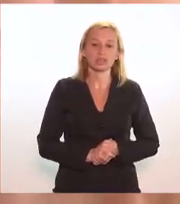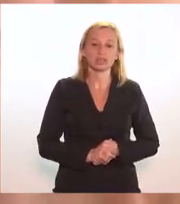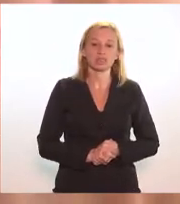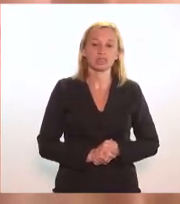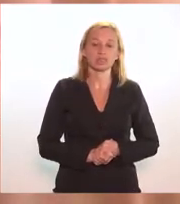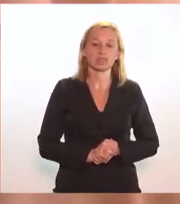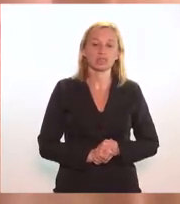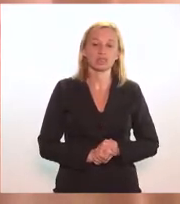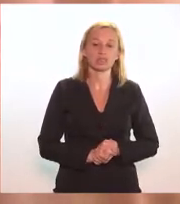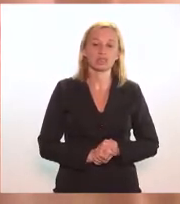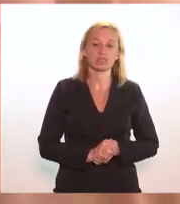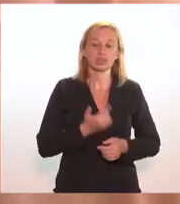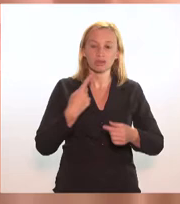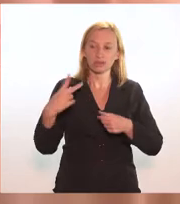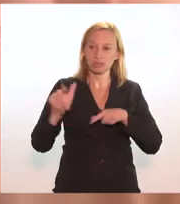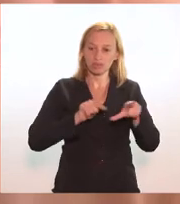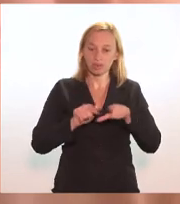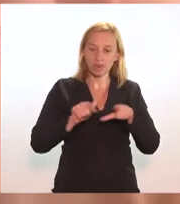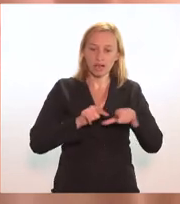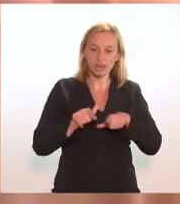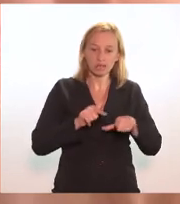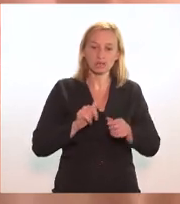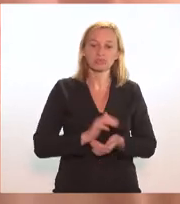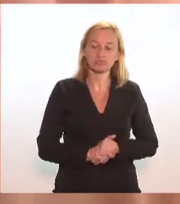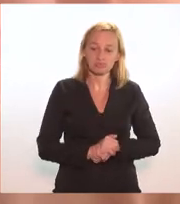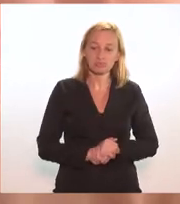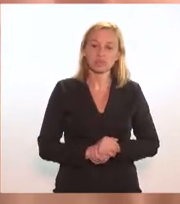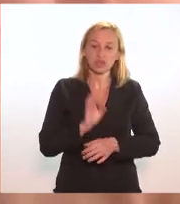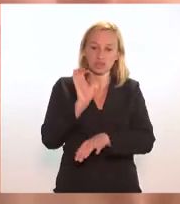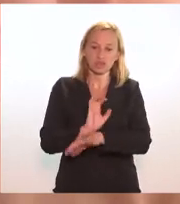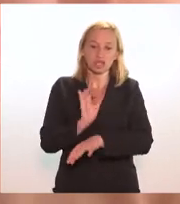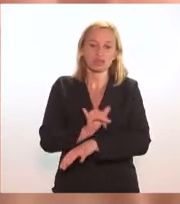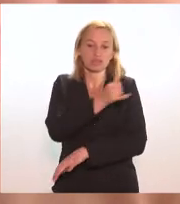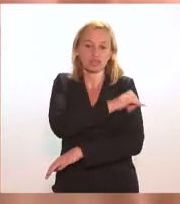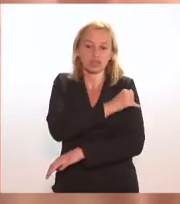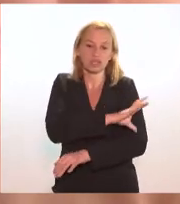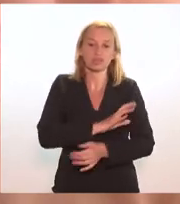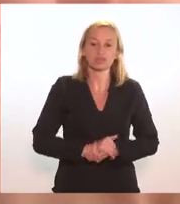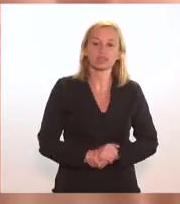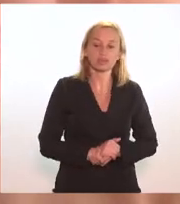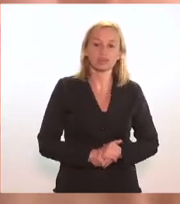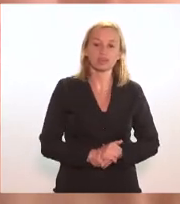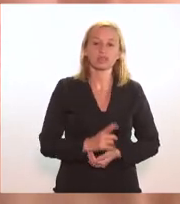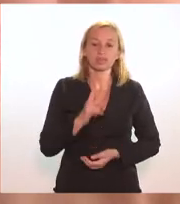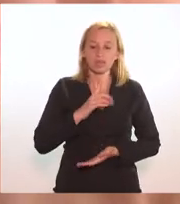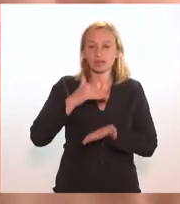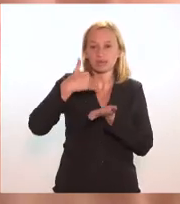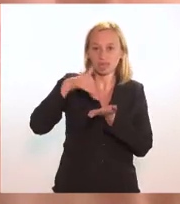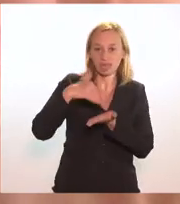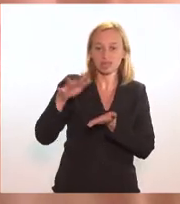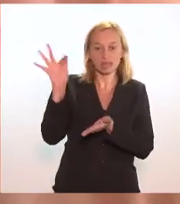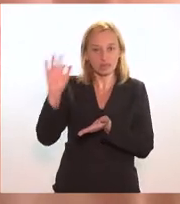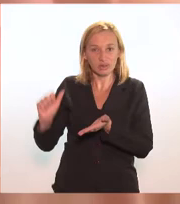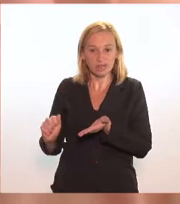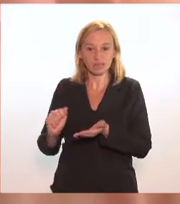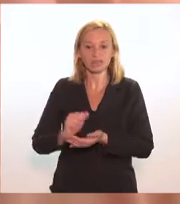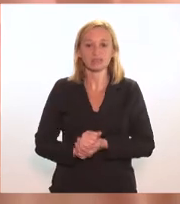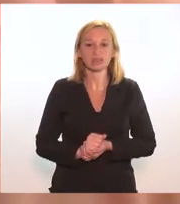nas ações do senhor também. Com certeza que o Estado do Rio de Janeiro tem um secretário de